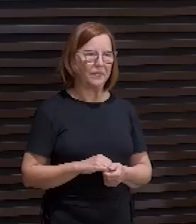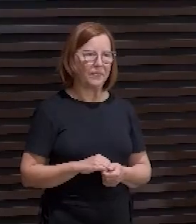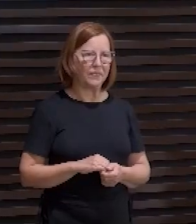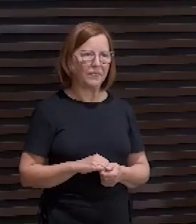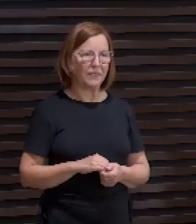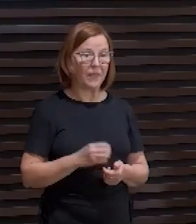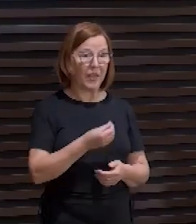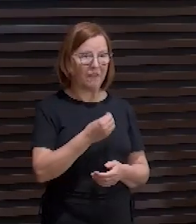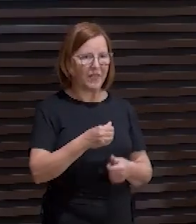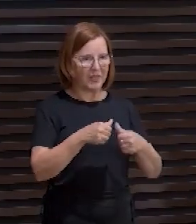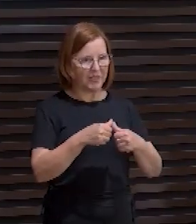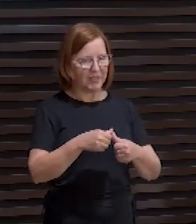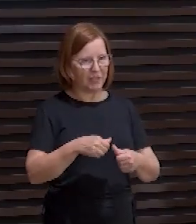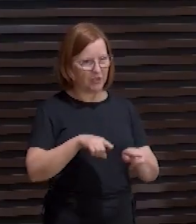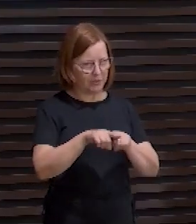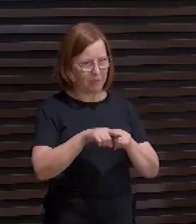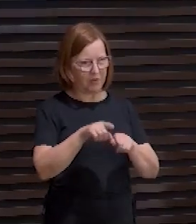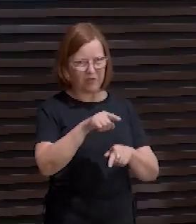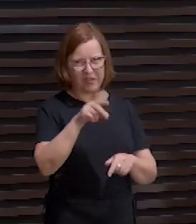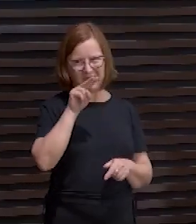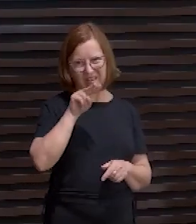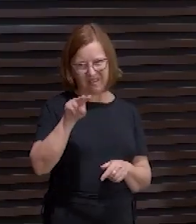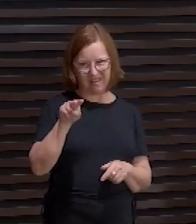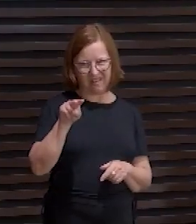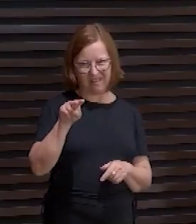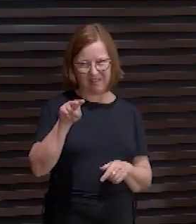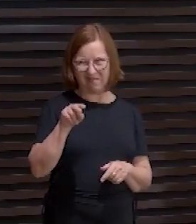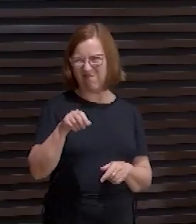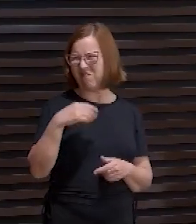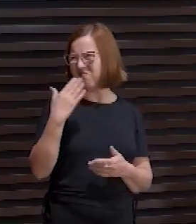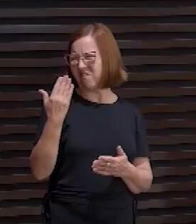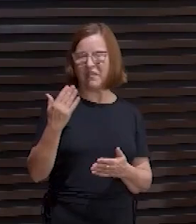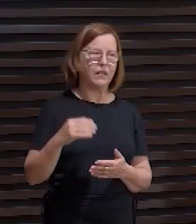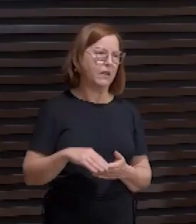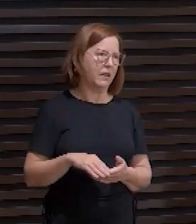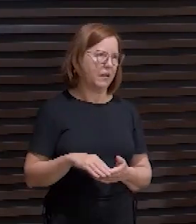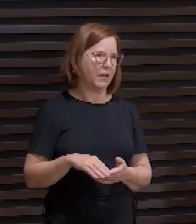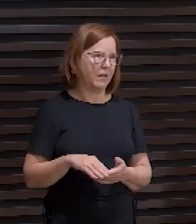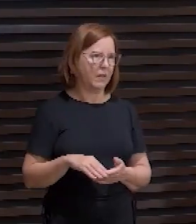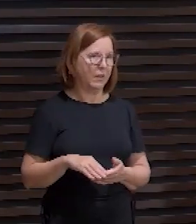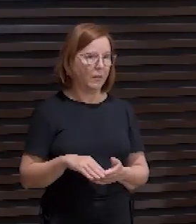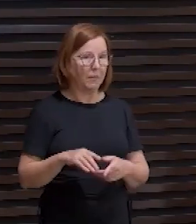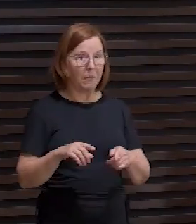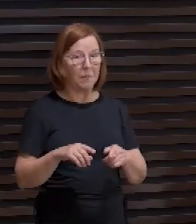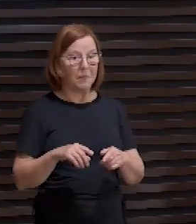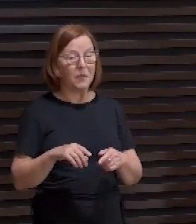A vida desse irmão, que você olha para ele e torce o nariz, valeu o sangue de Cristo Jesus.